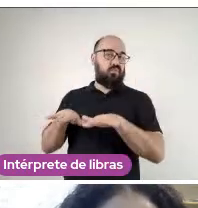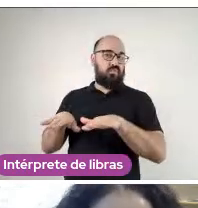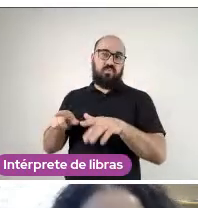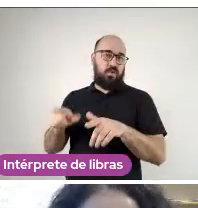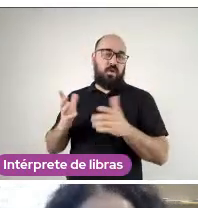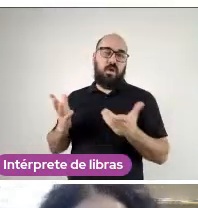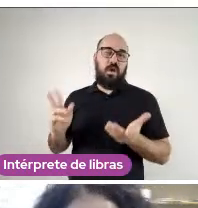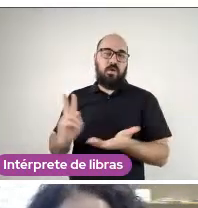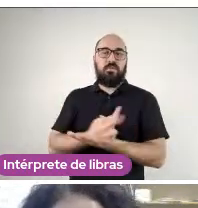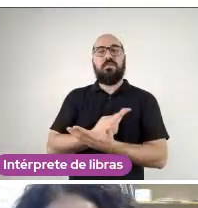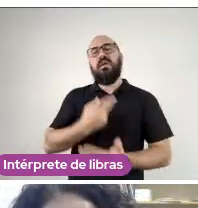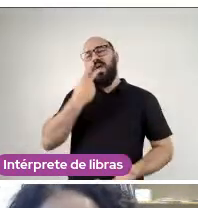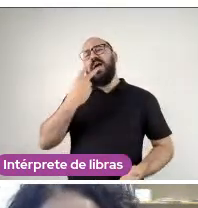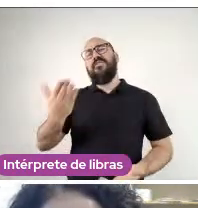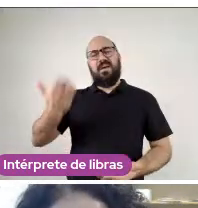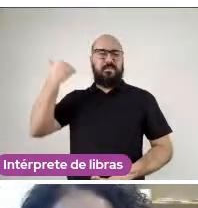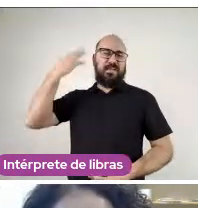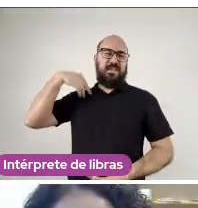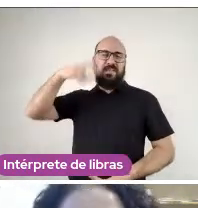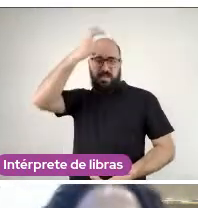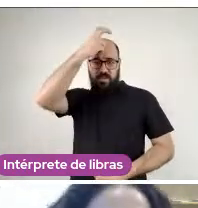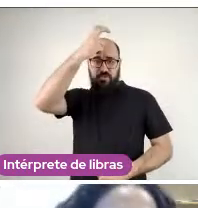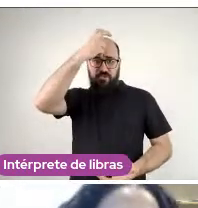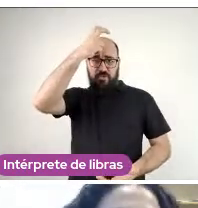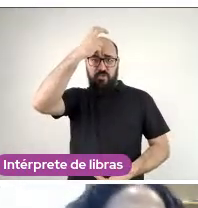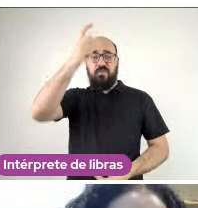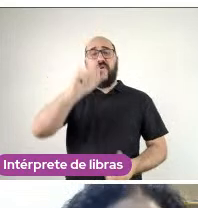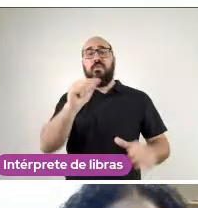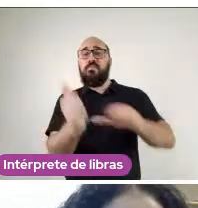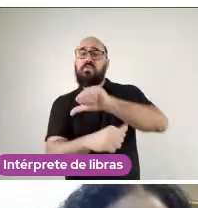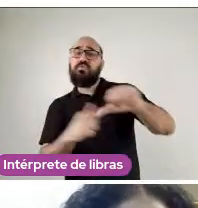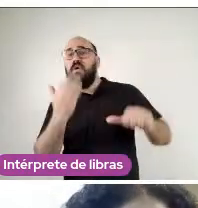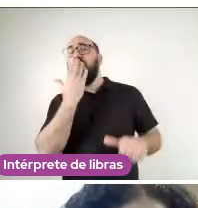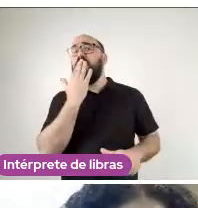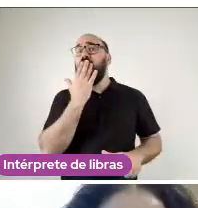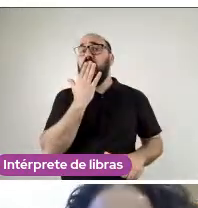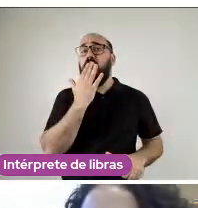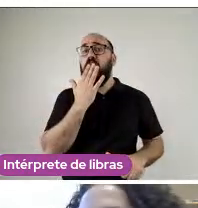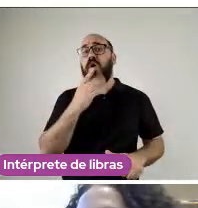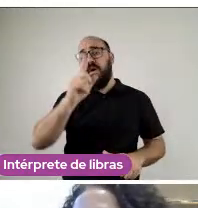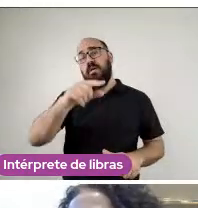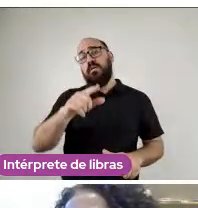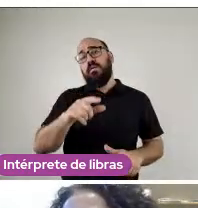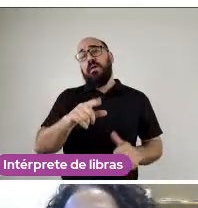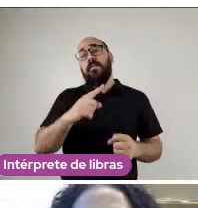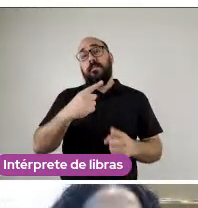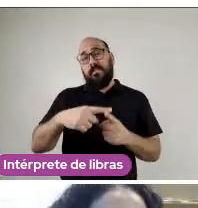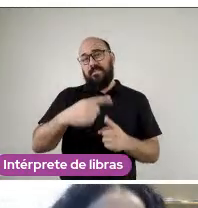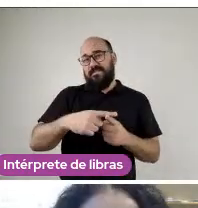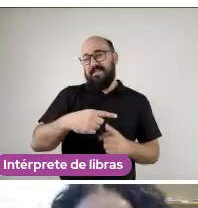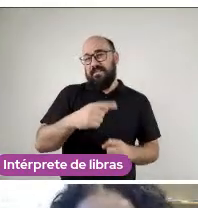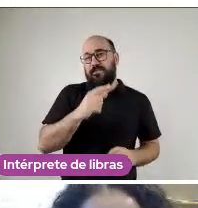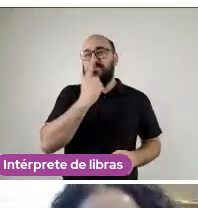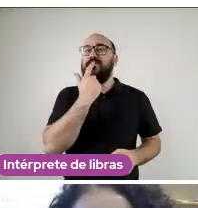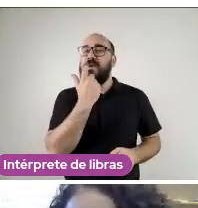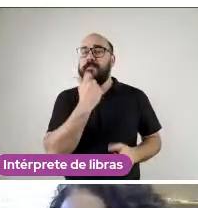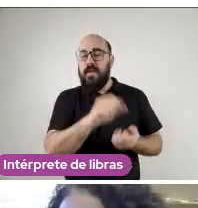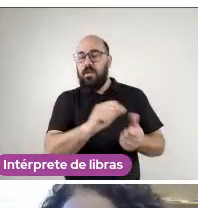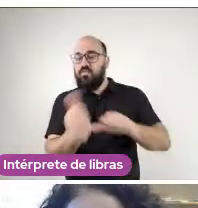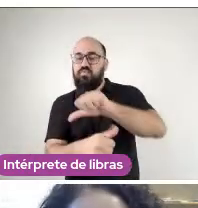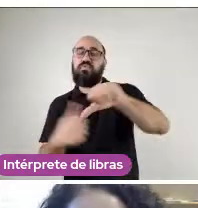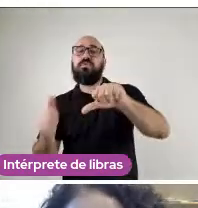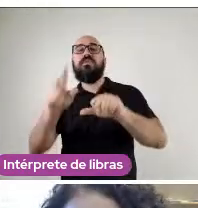do Egito, né, que quando mudou a cor, né, do rio para vermelho, na verdade, era uma floração de microalgas, né? Então, são eventos